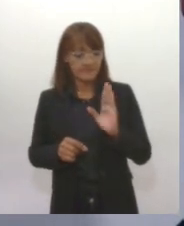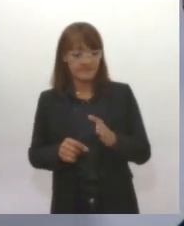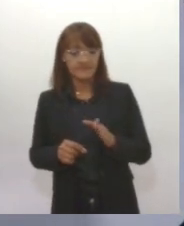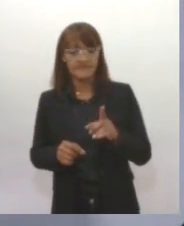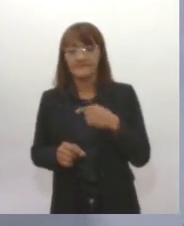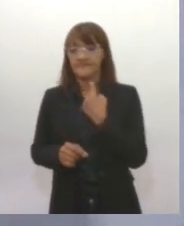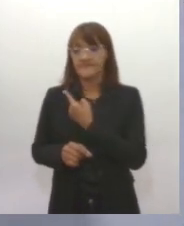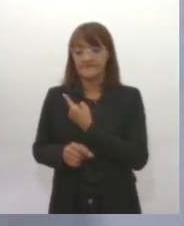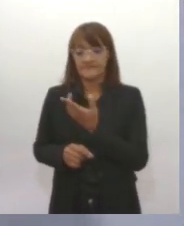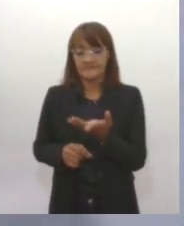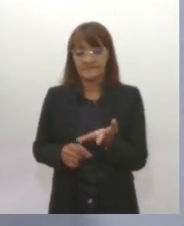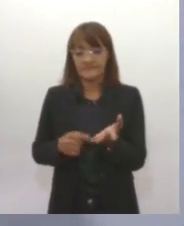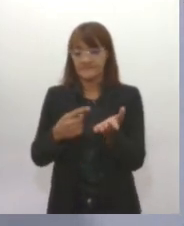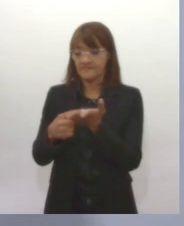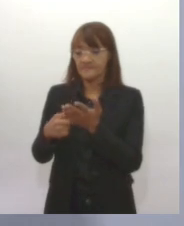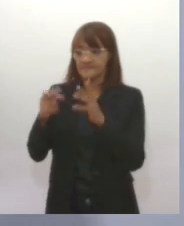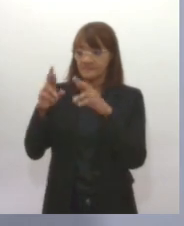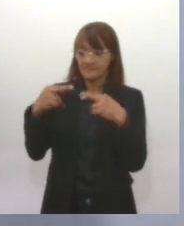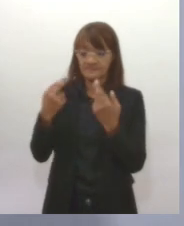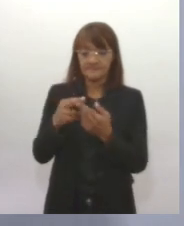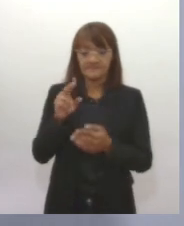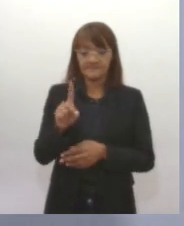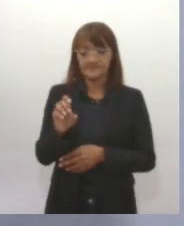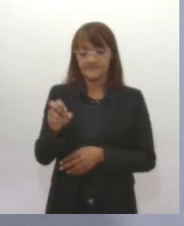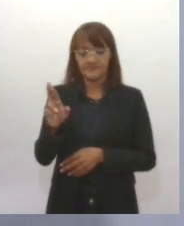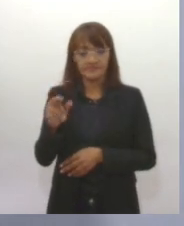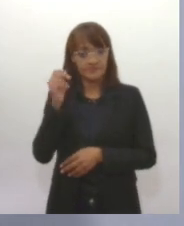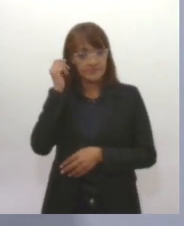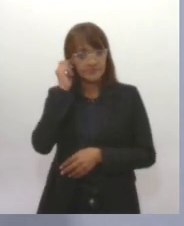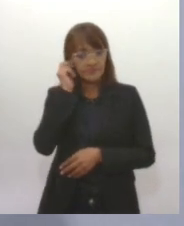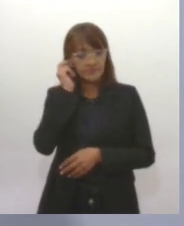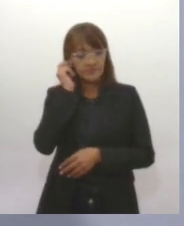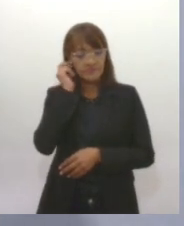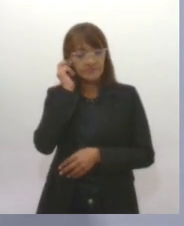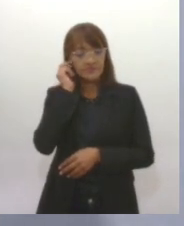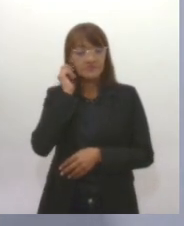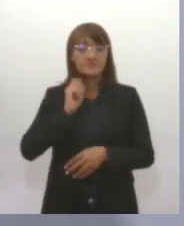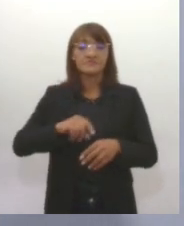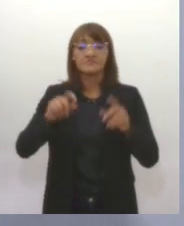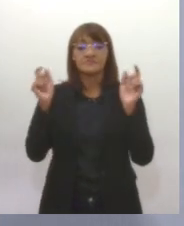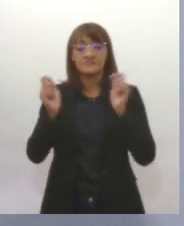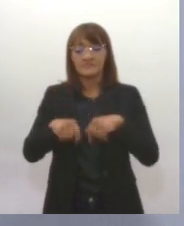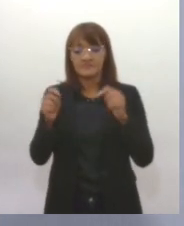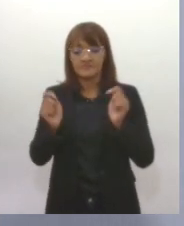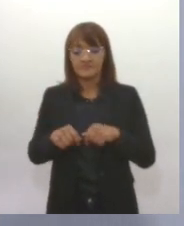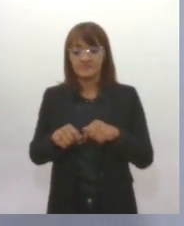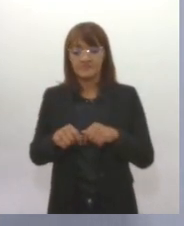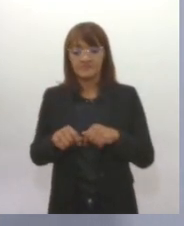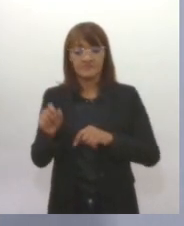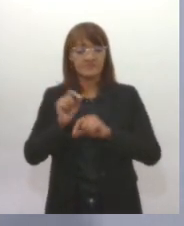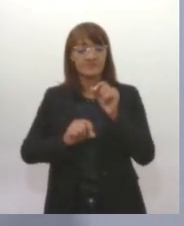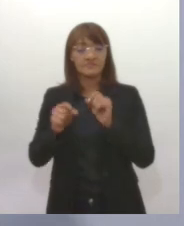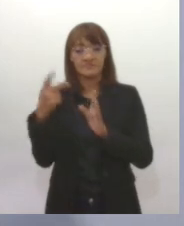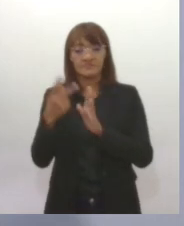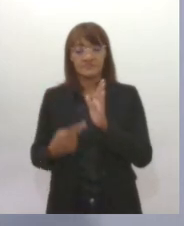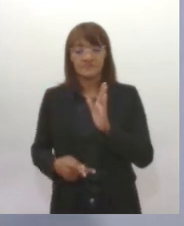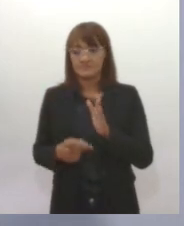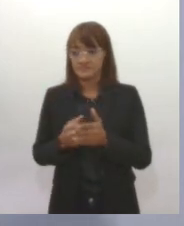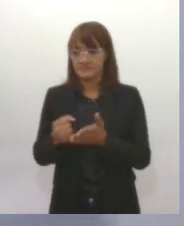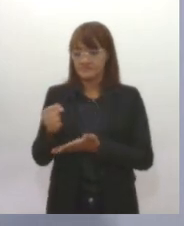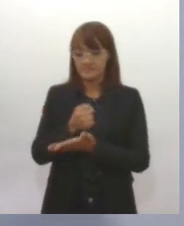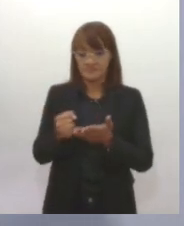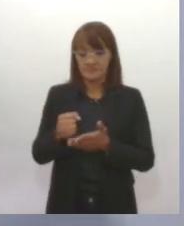no DR para falar com o seu presidente, para que ele possa encaminhar esse projeto básico e os deputados que puderem ajudar com a